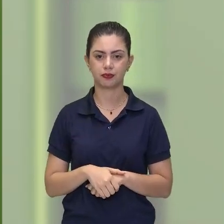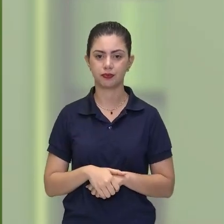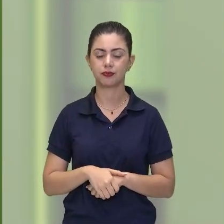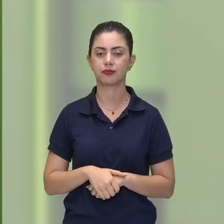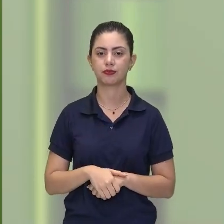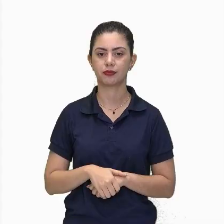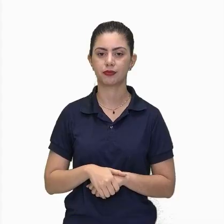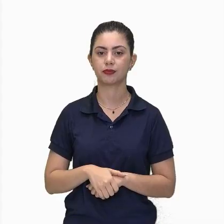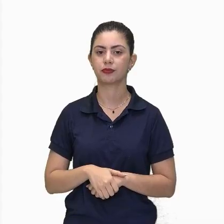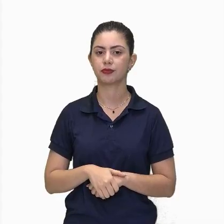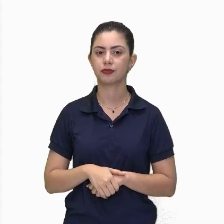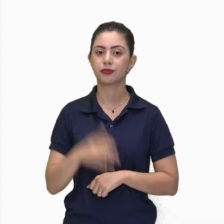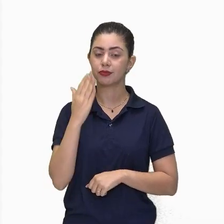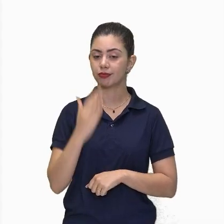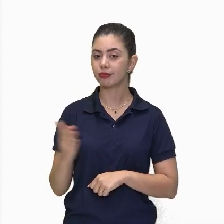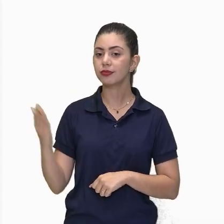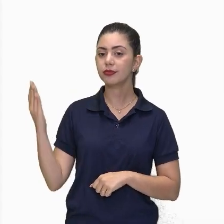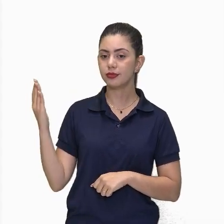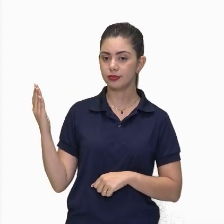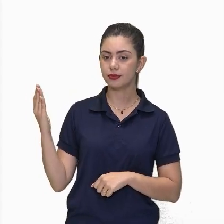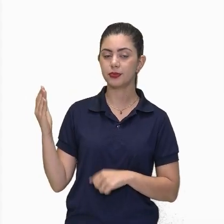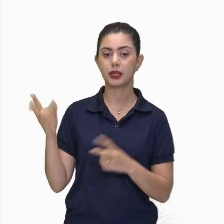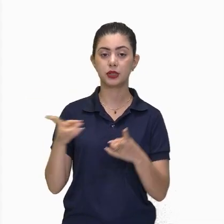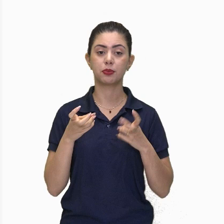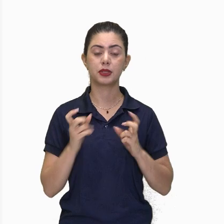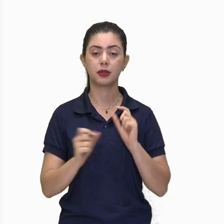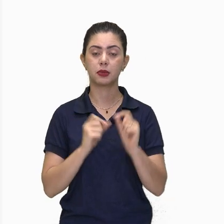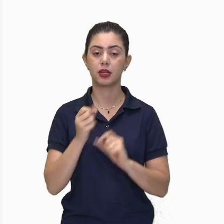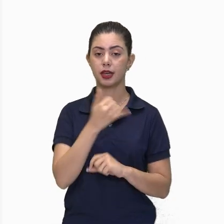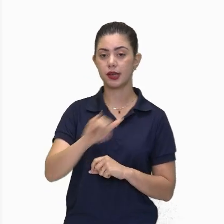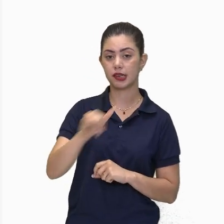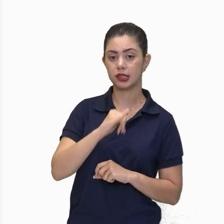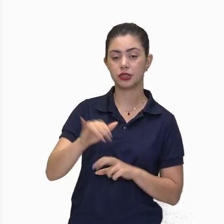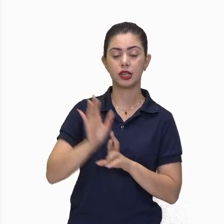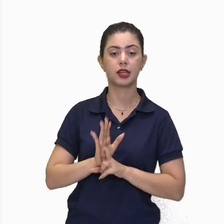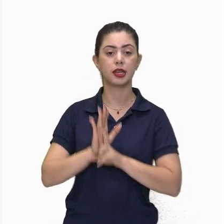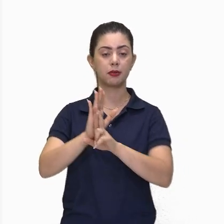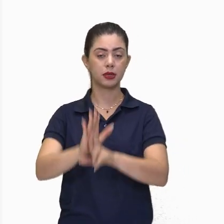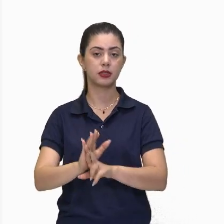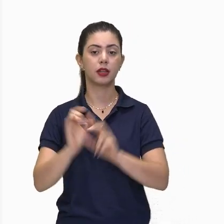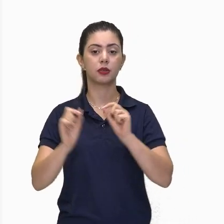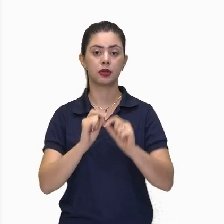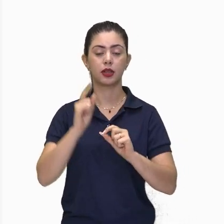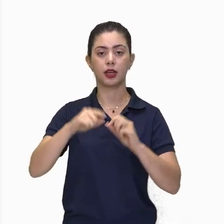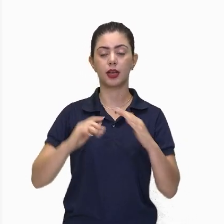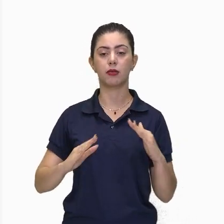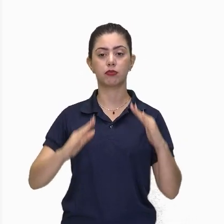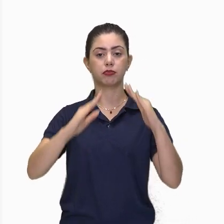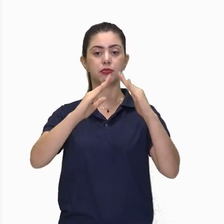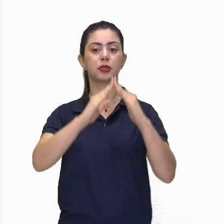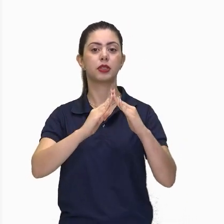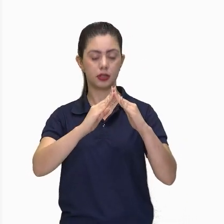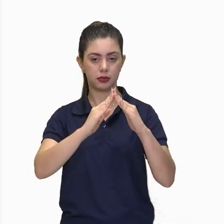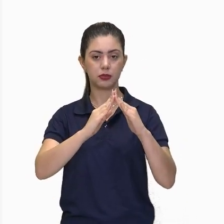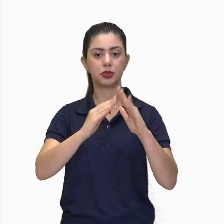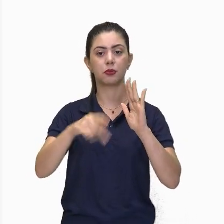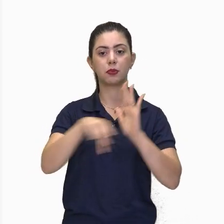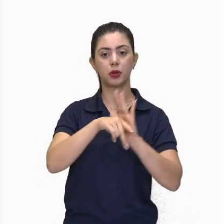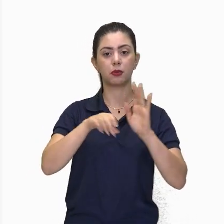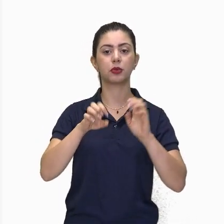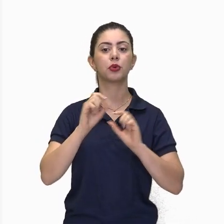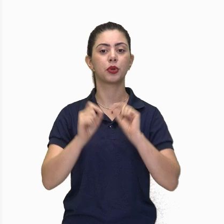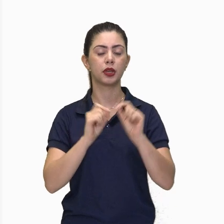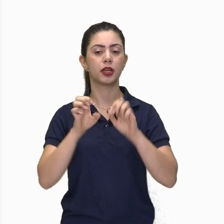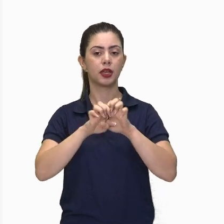vamos observar aí que ele é representado através de pirâmides ecológicas, que mostram